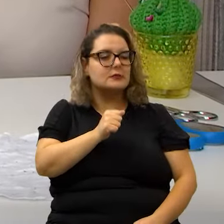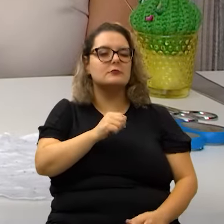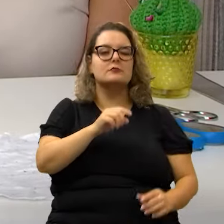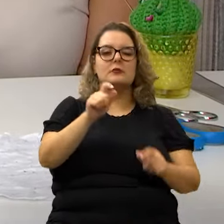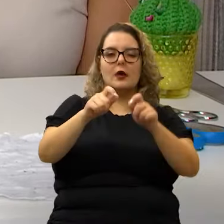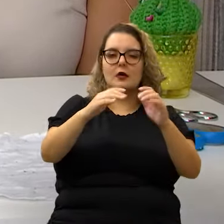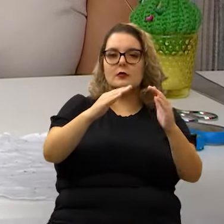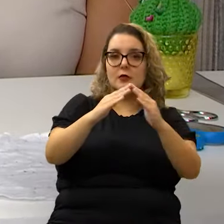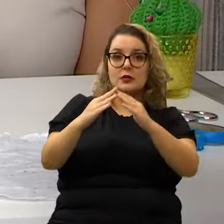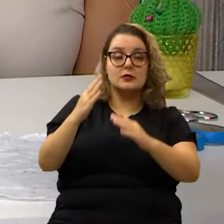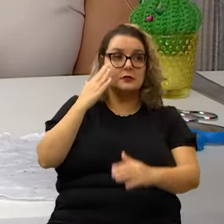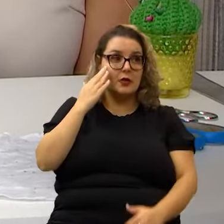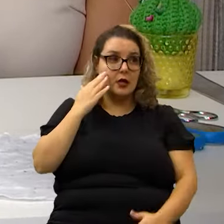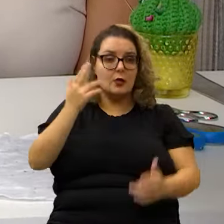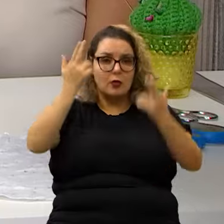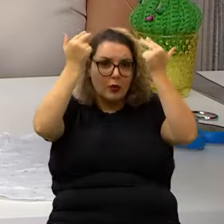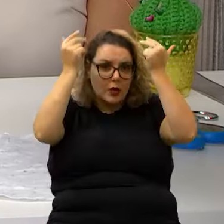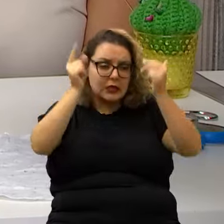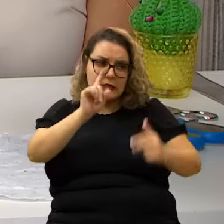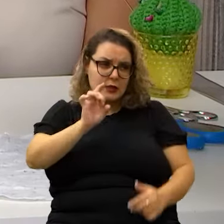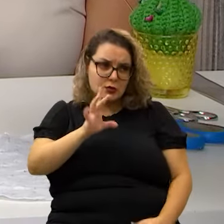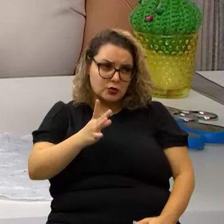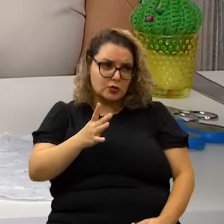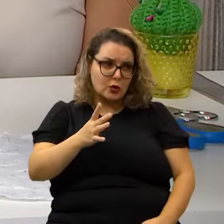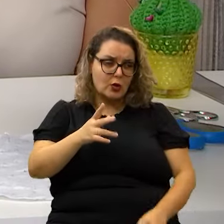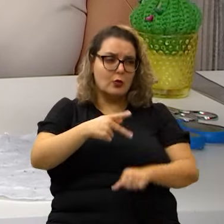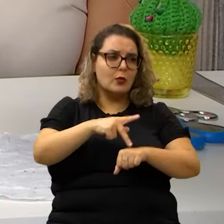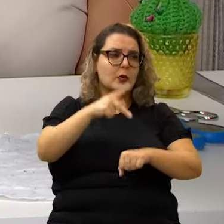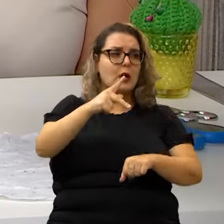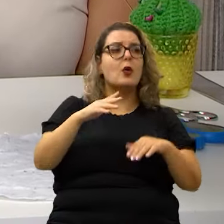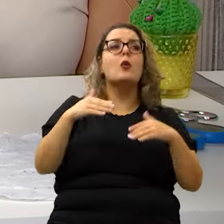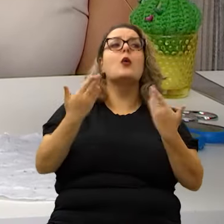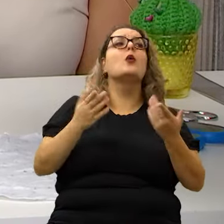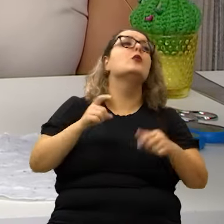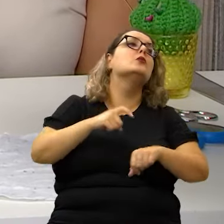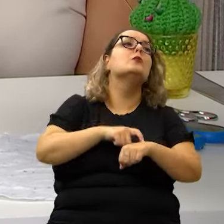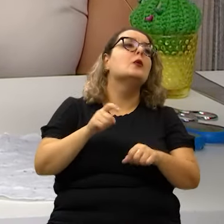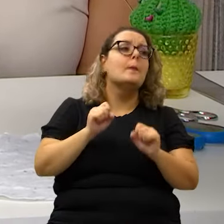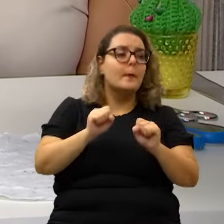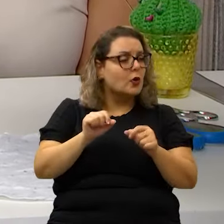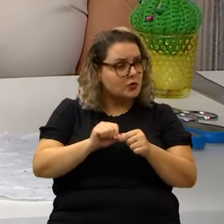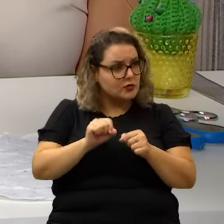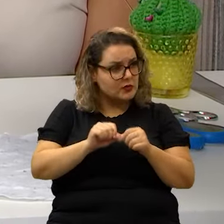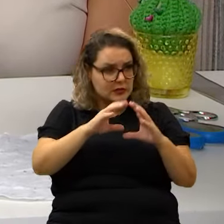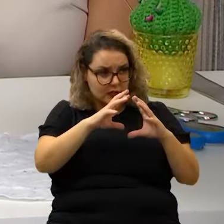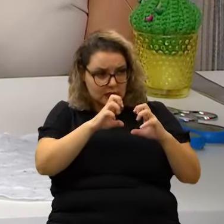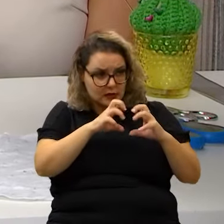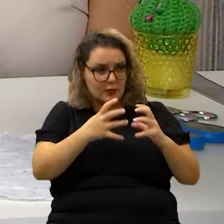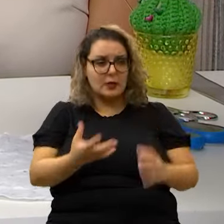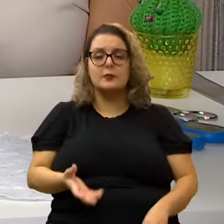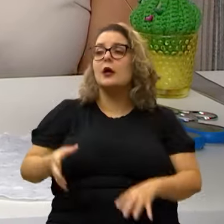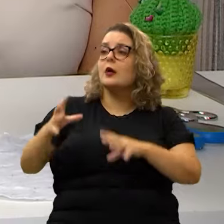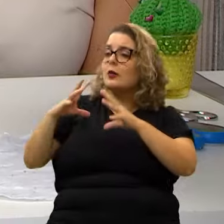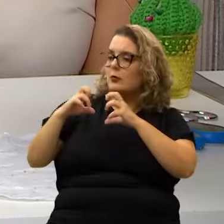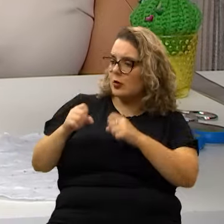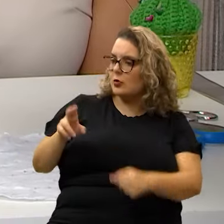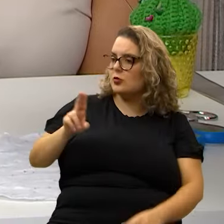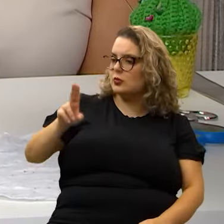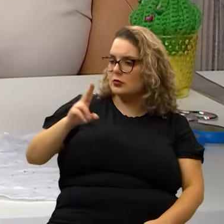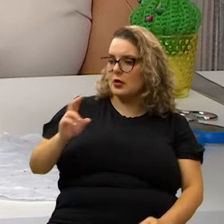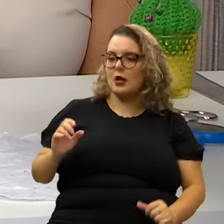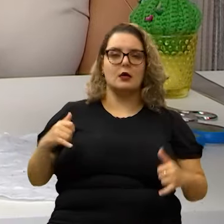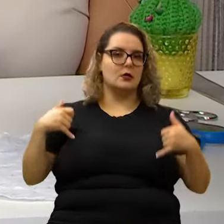o coelho a gente pode usar não somente para a época da Páscoa, para quais outras circunstâncias a pessoa pode fazer essa pelúcia? Essa